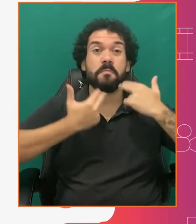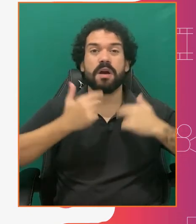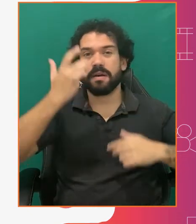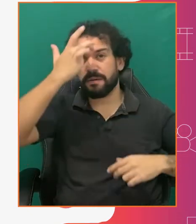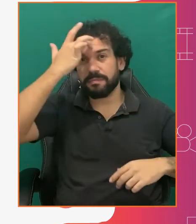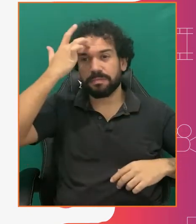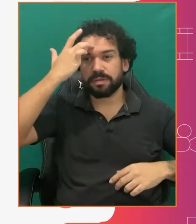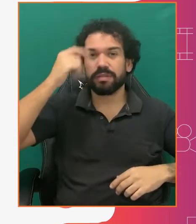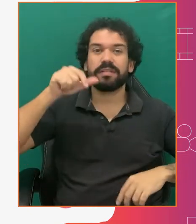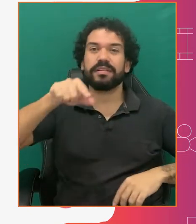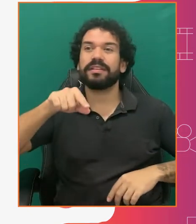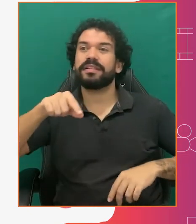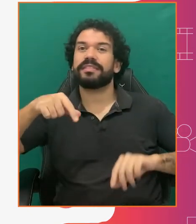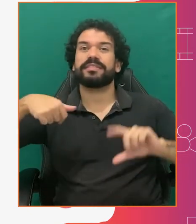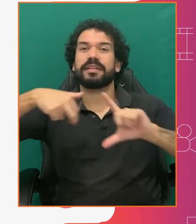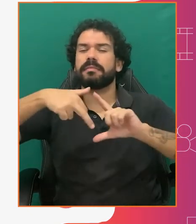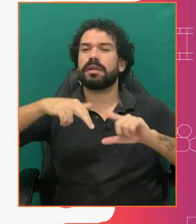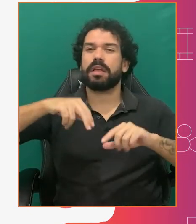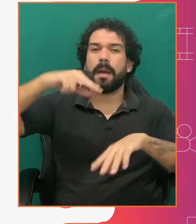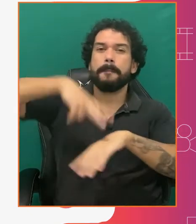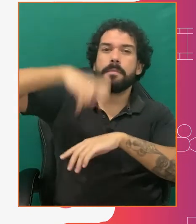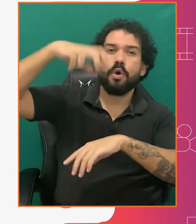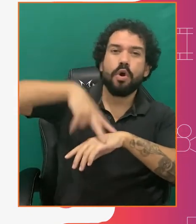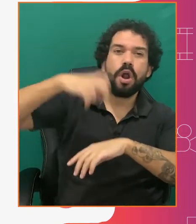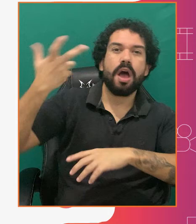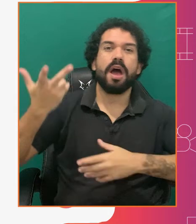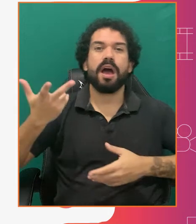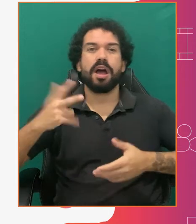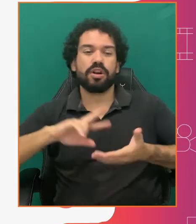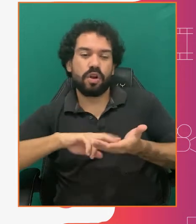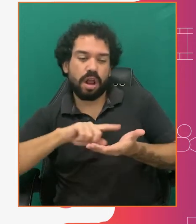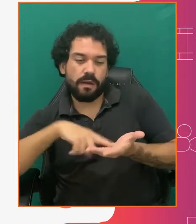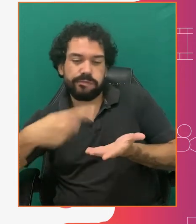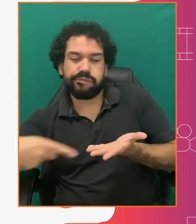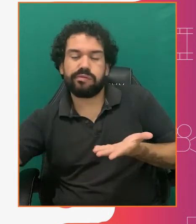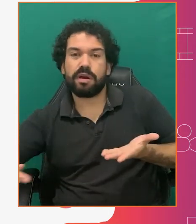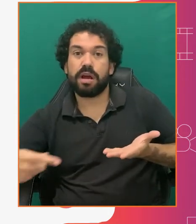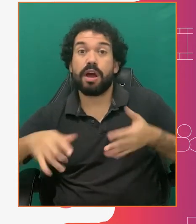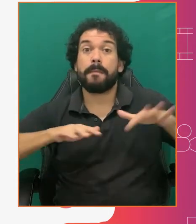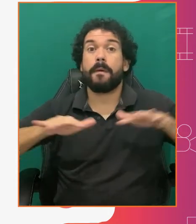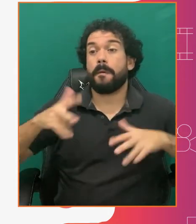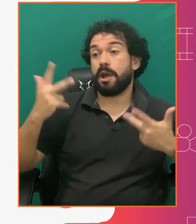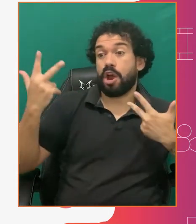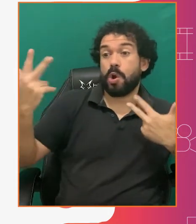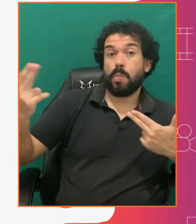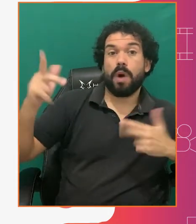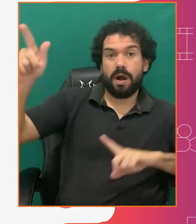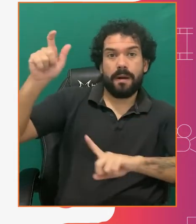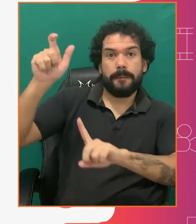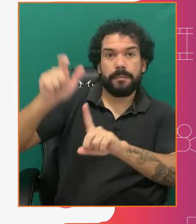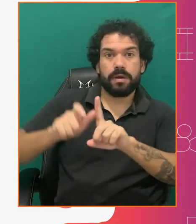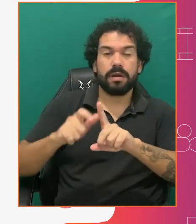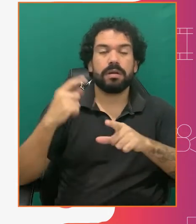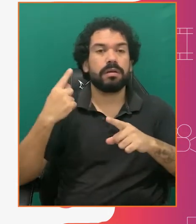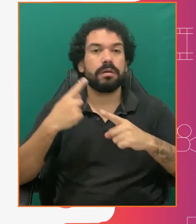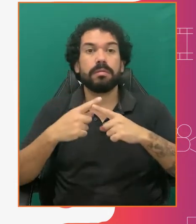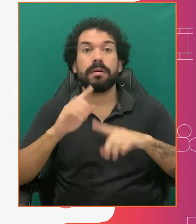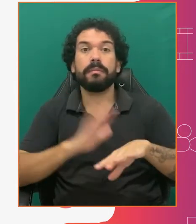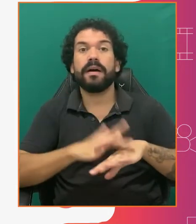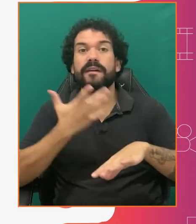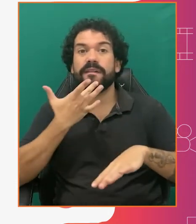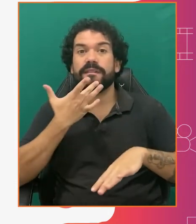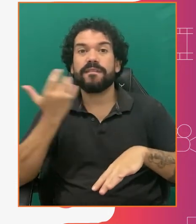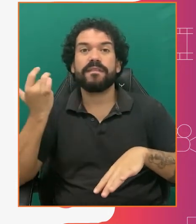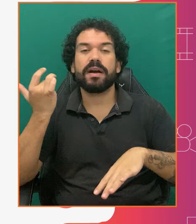animadores pulando, rolando, fazendo os movimentos que o personagem faria, porque fica